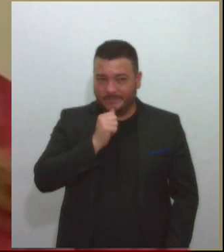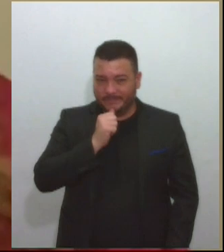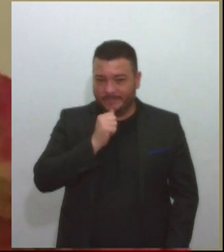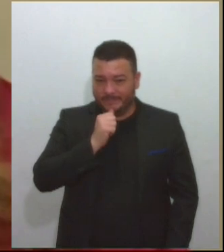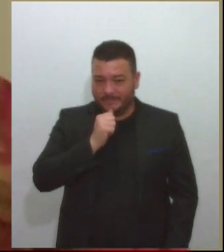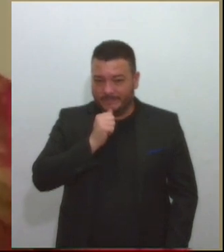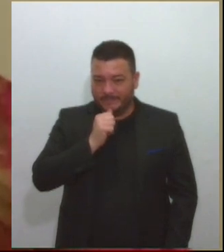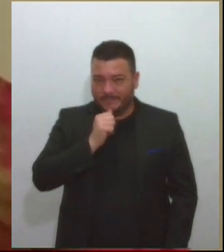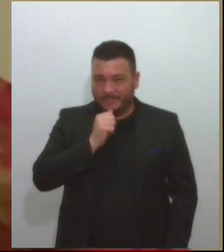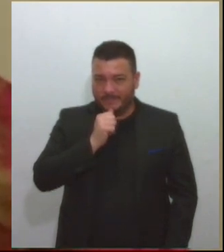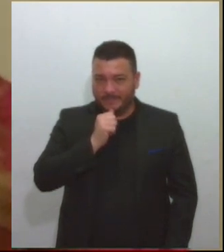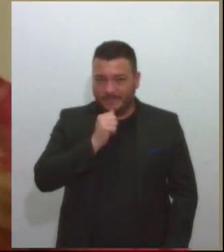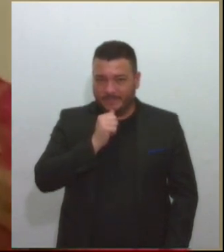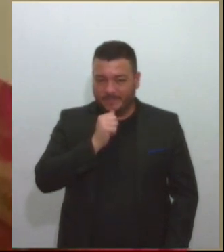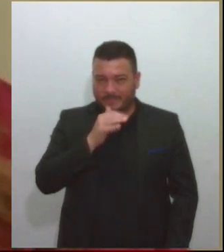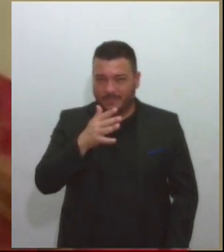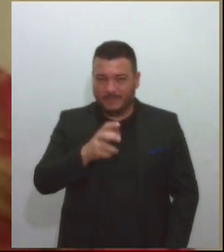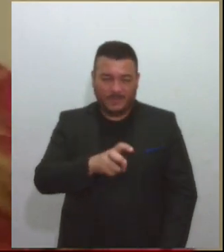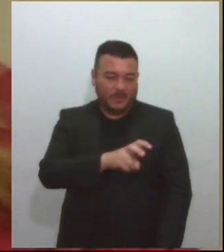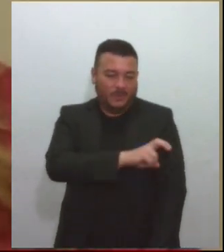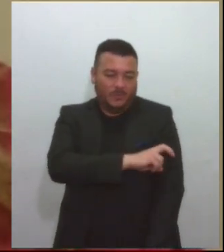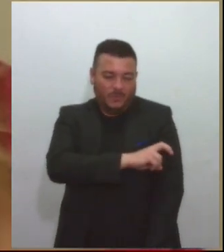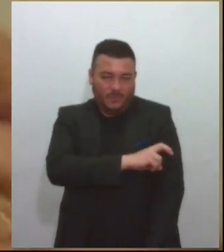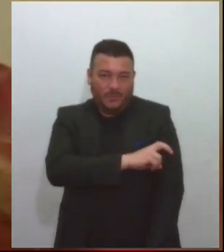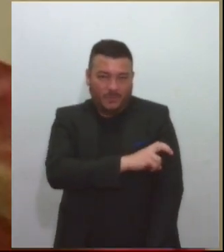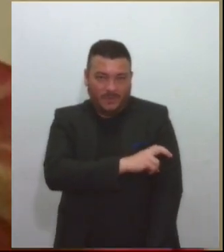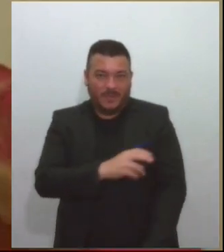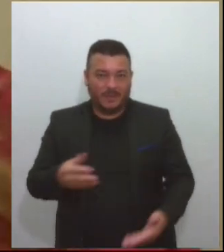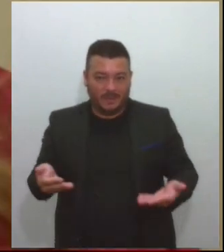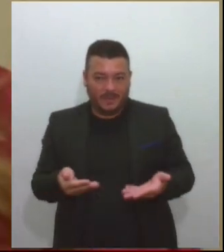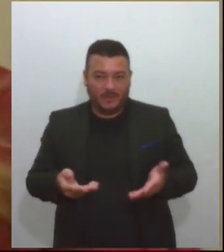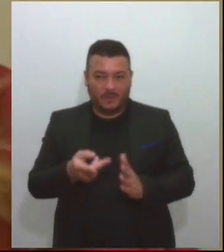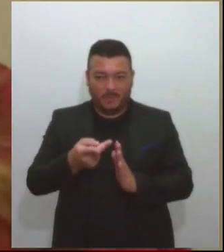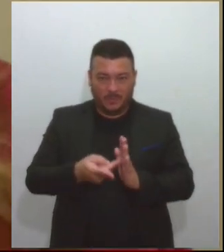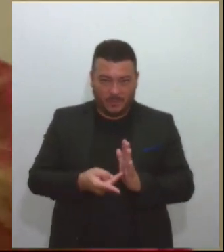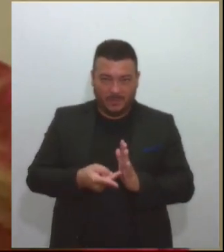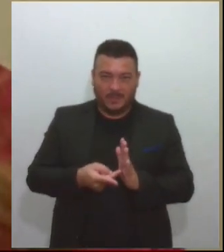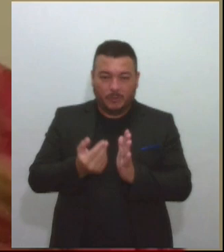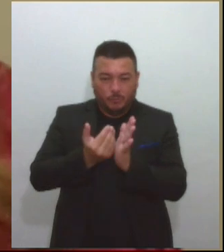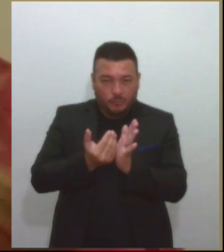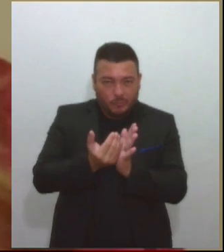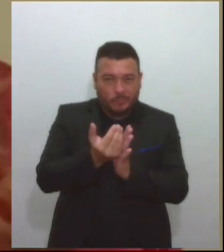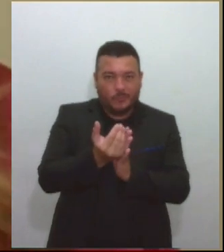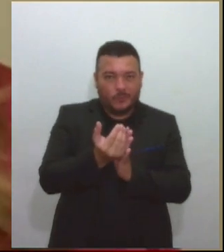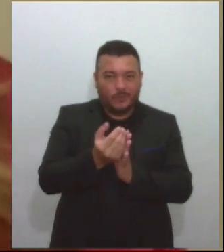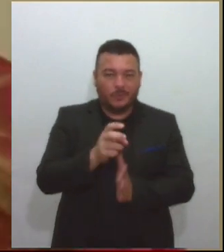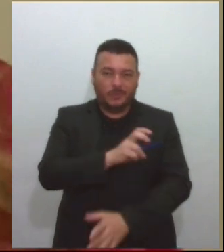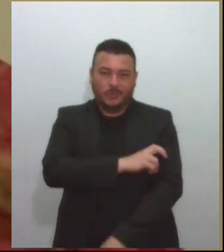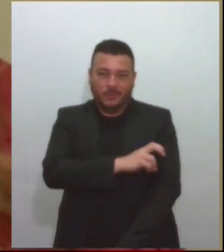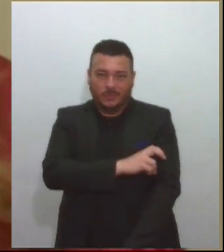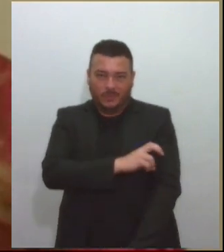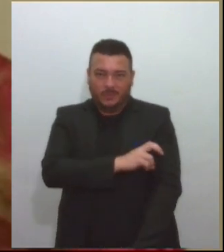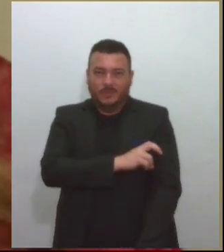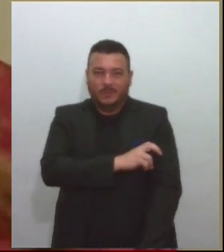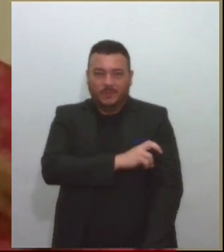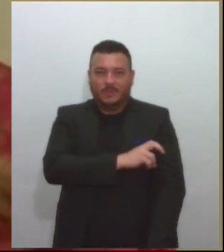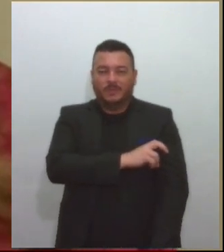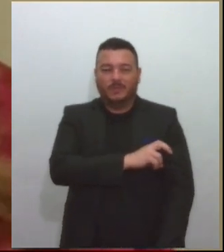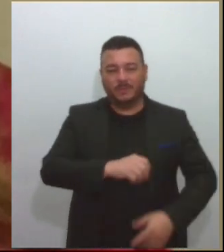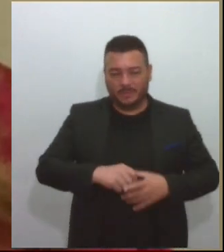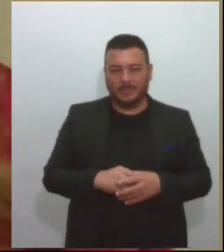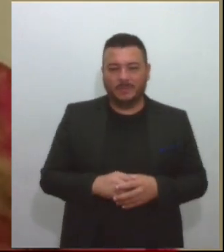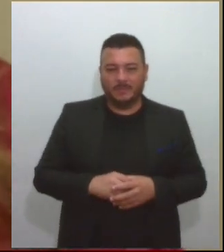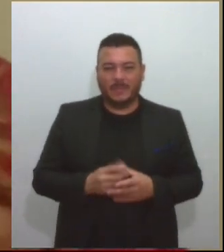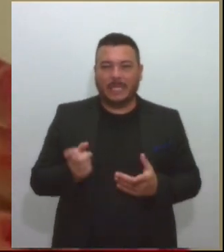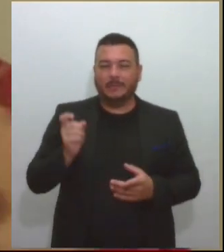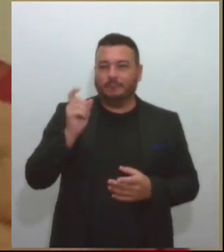nos quintos anos que a gente está desenvolvendo esse projeto. Inicialmente, nos quintos anos do ensino fundamental, a dificuldade ainda